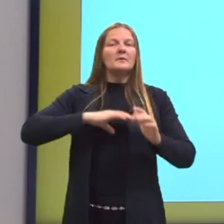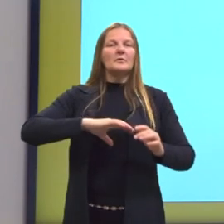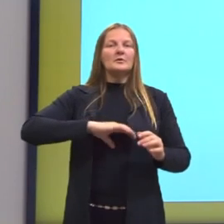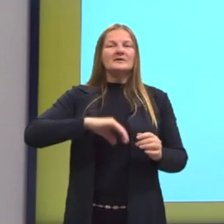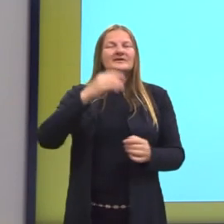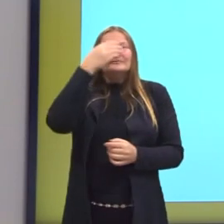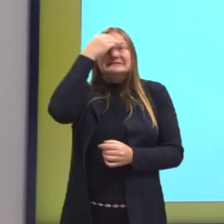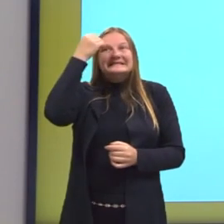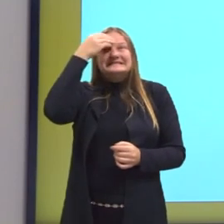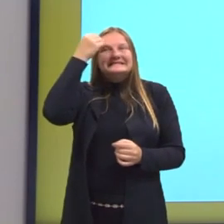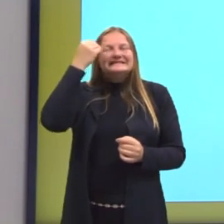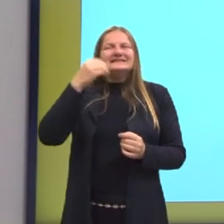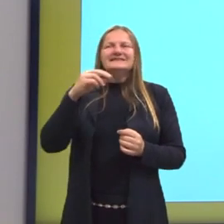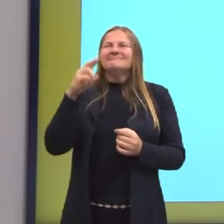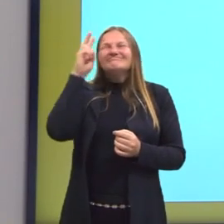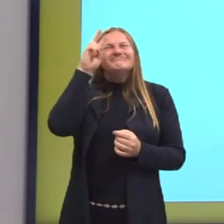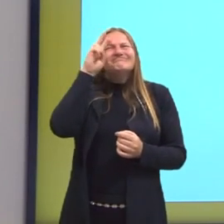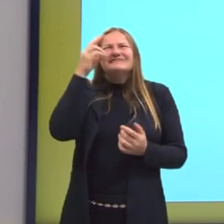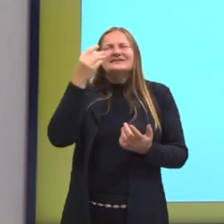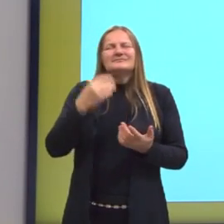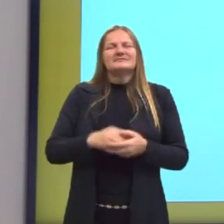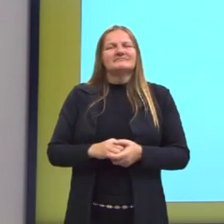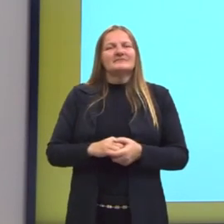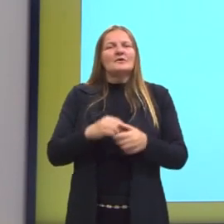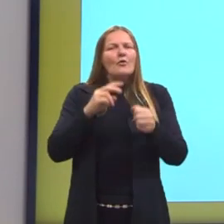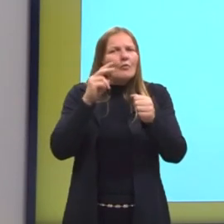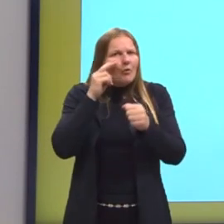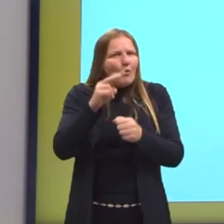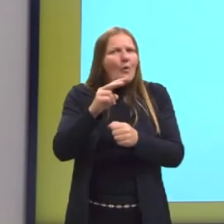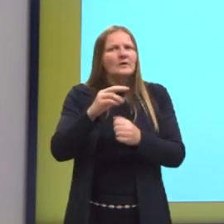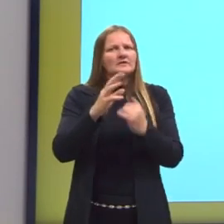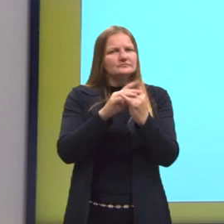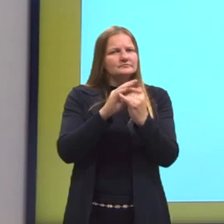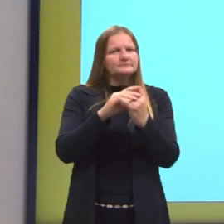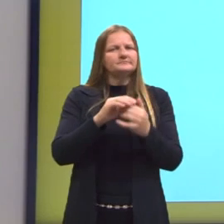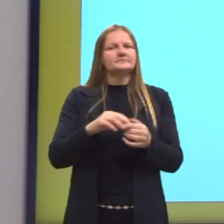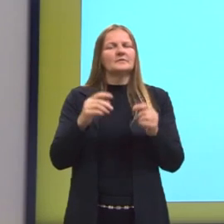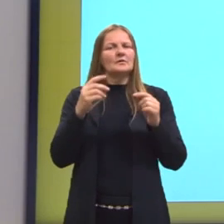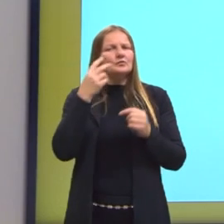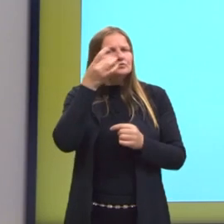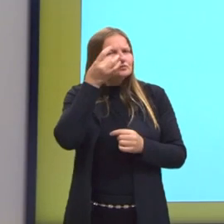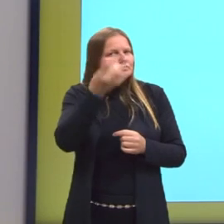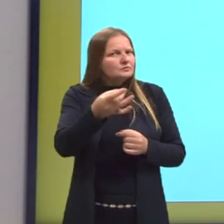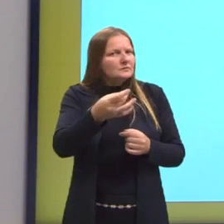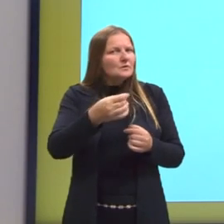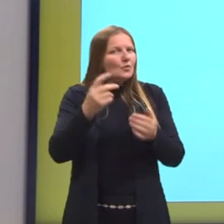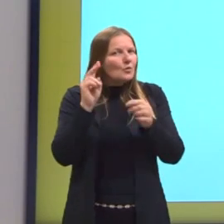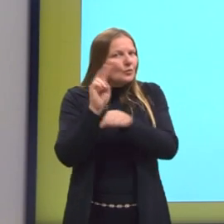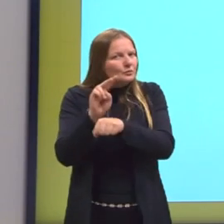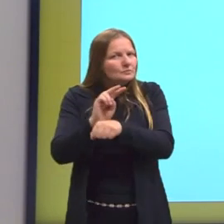te lembra ou não conhece vai lá e confere e fica ligado para não errar esses